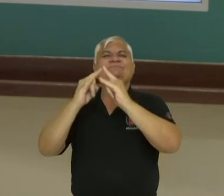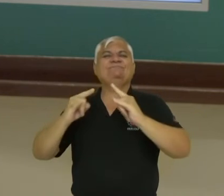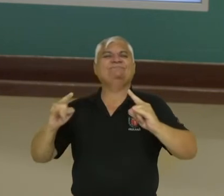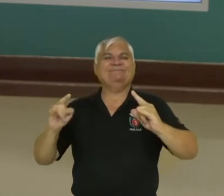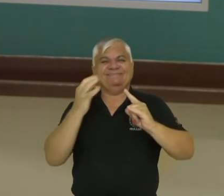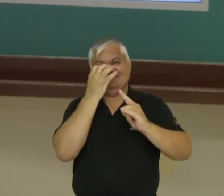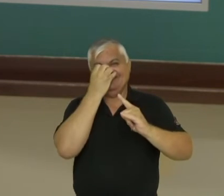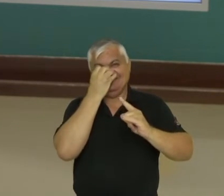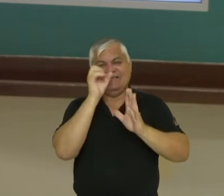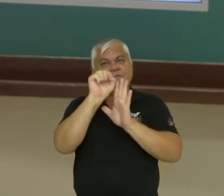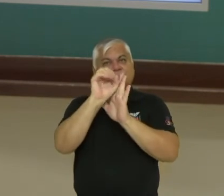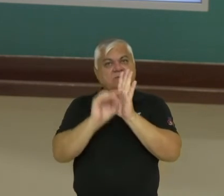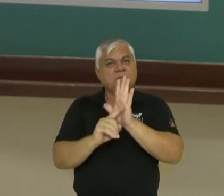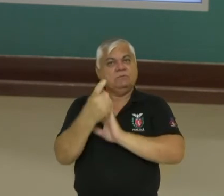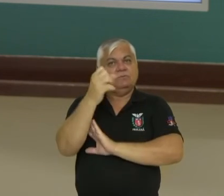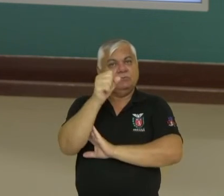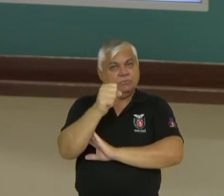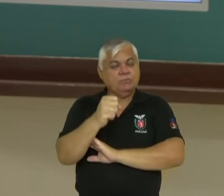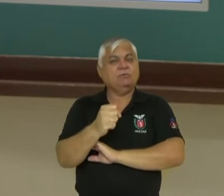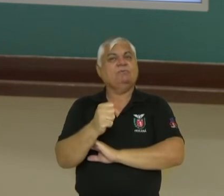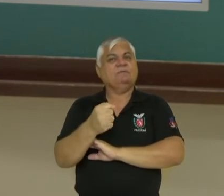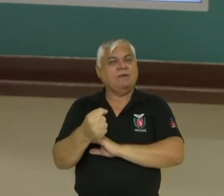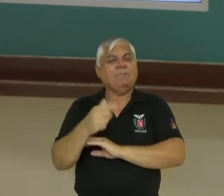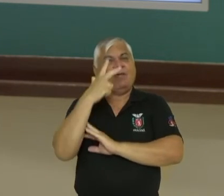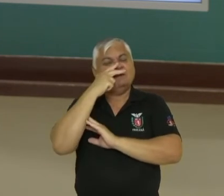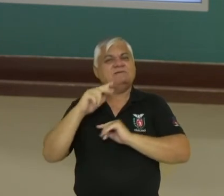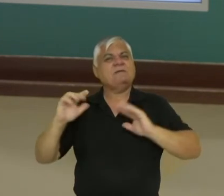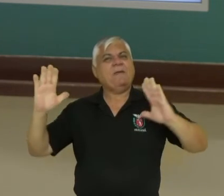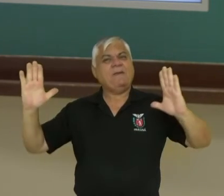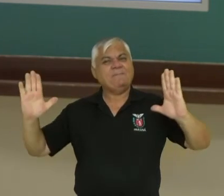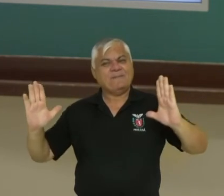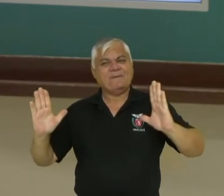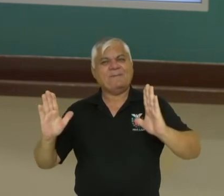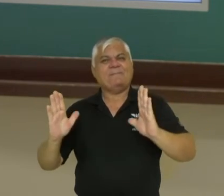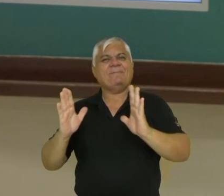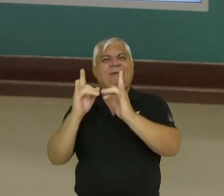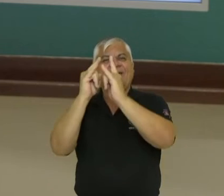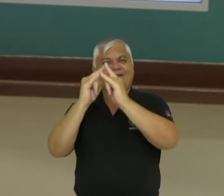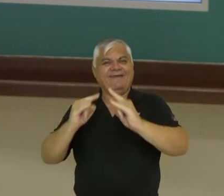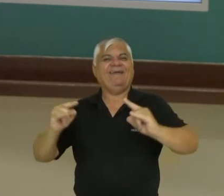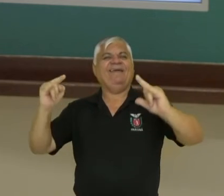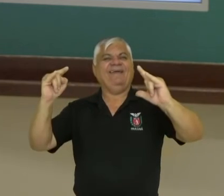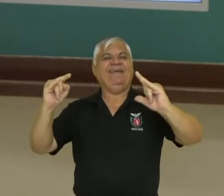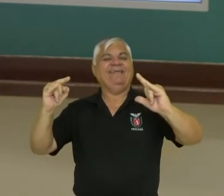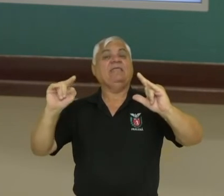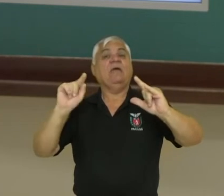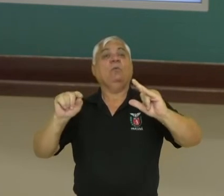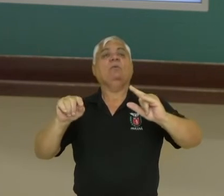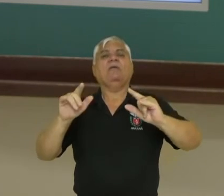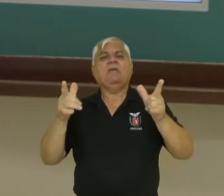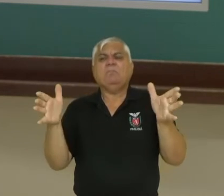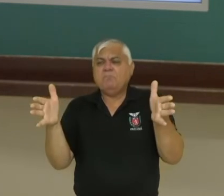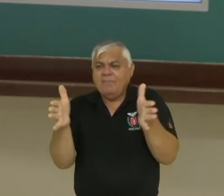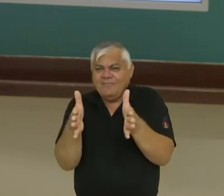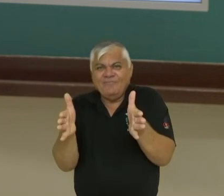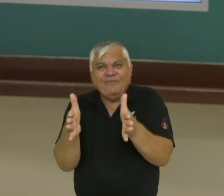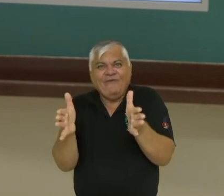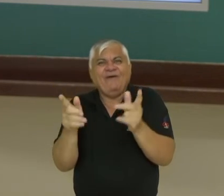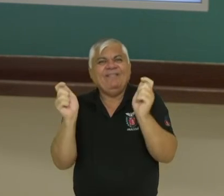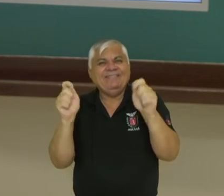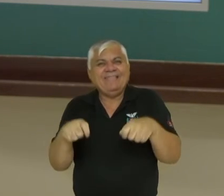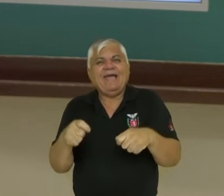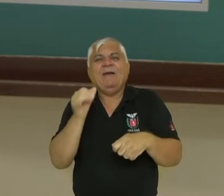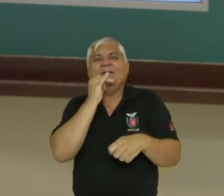do século XVIII, que ele passa a ter uma proporção bem menor, né? A gente tem aqui o picadeiro, um espaço bem menor, que é até para